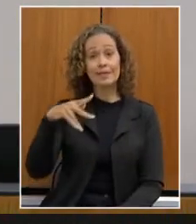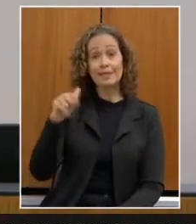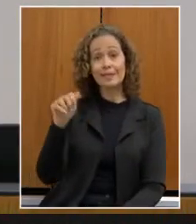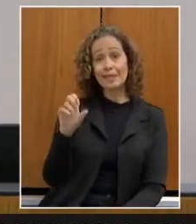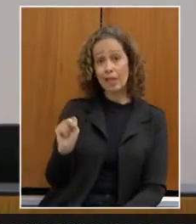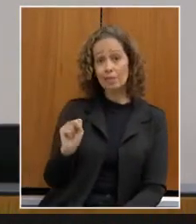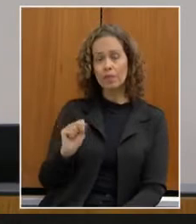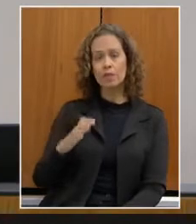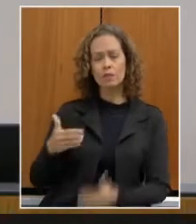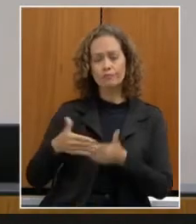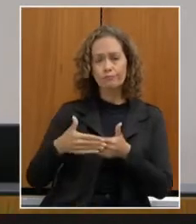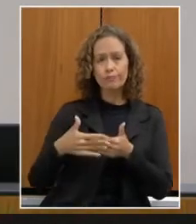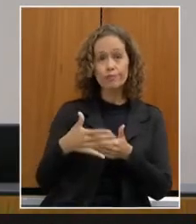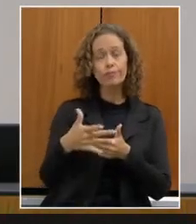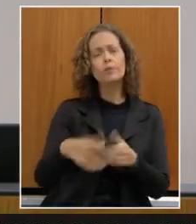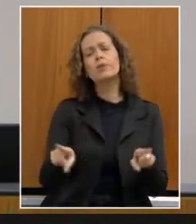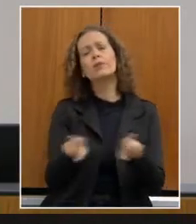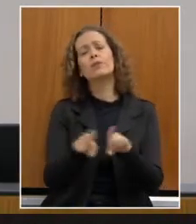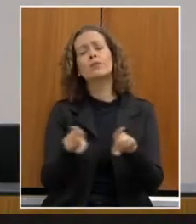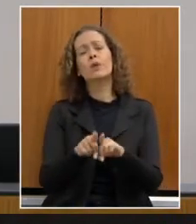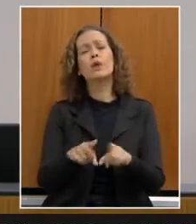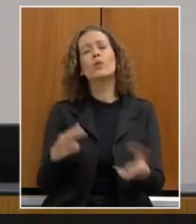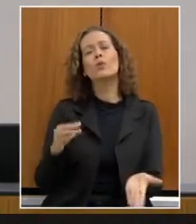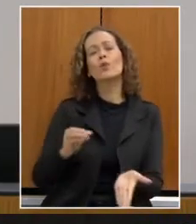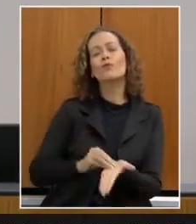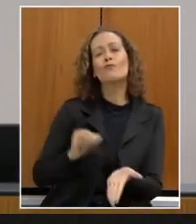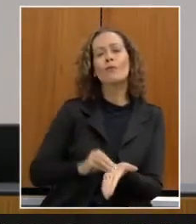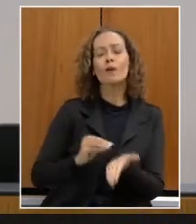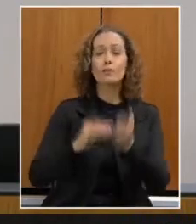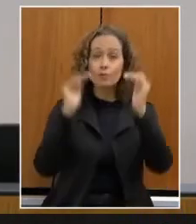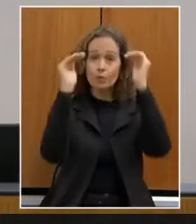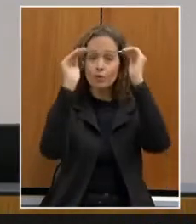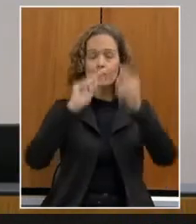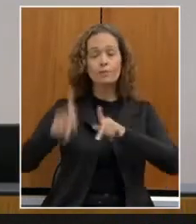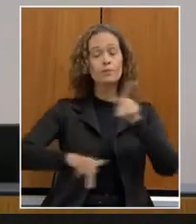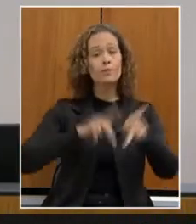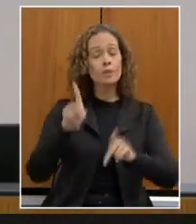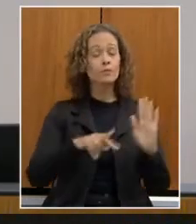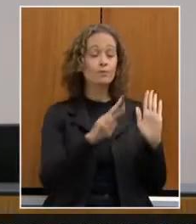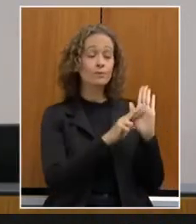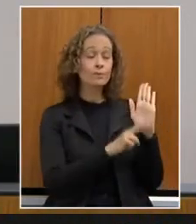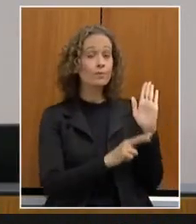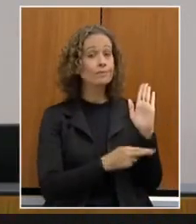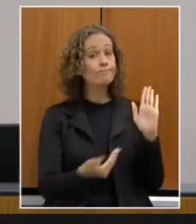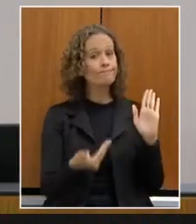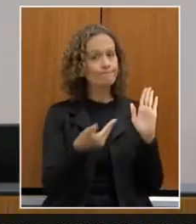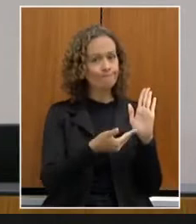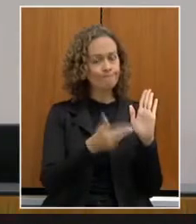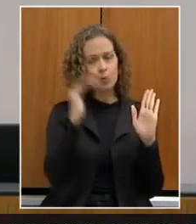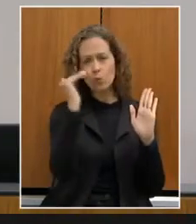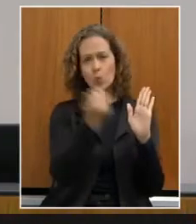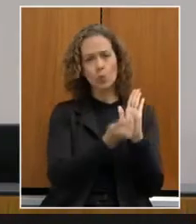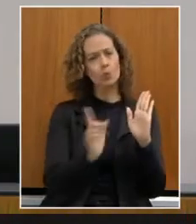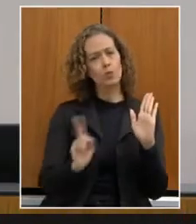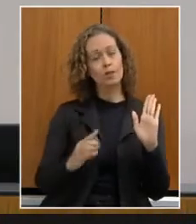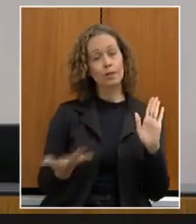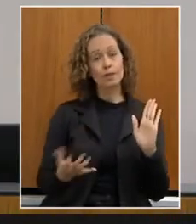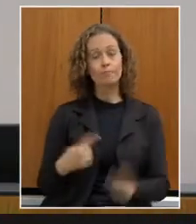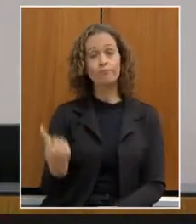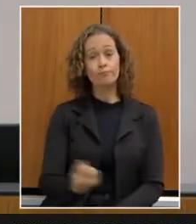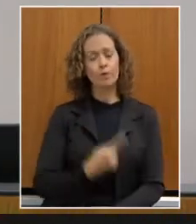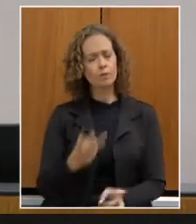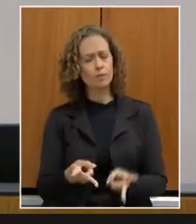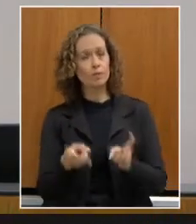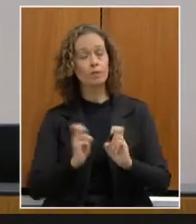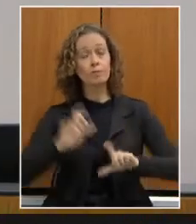mas também se deve muito por desobediência da população às normas sanitárias. A gente tem visto aí